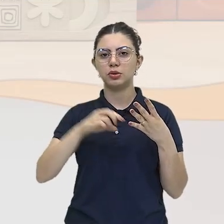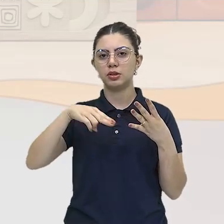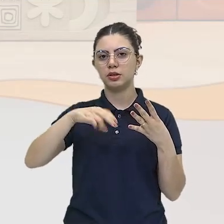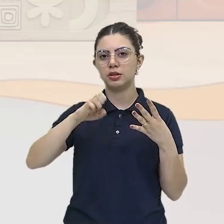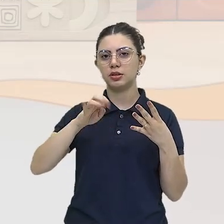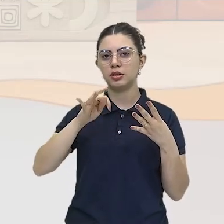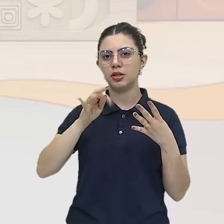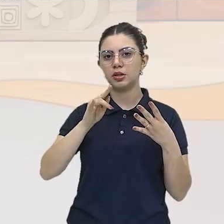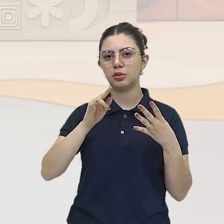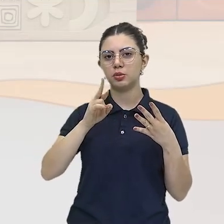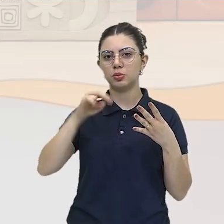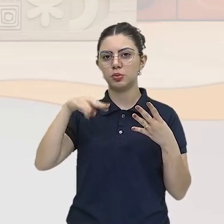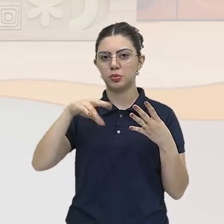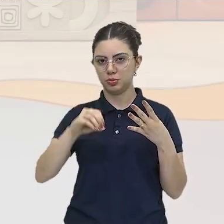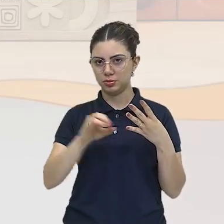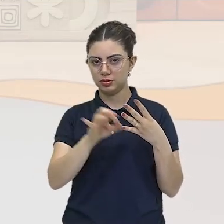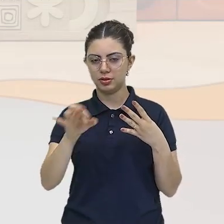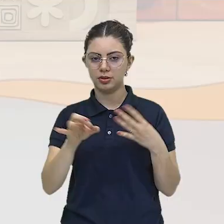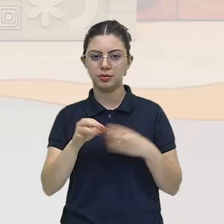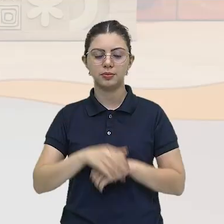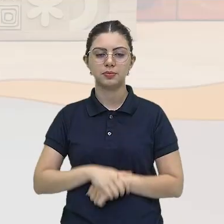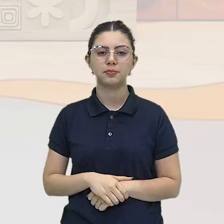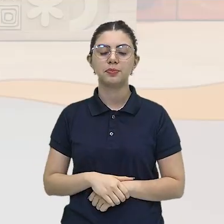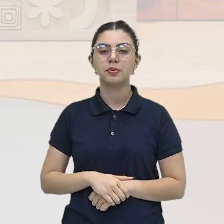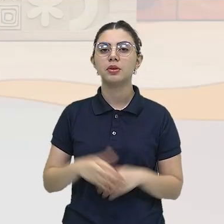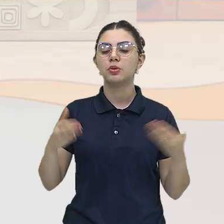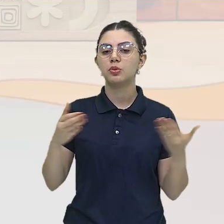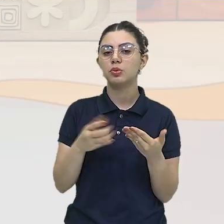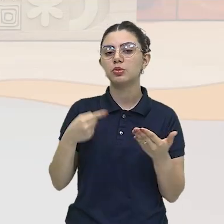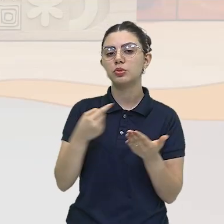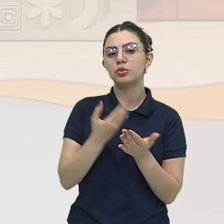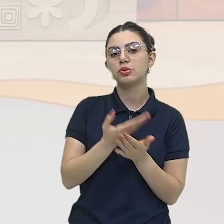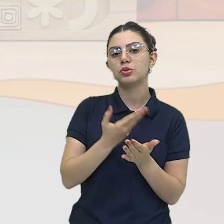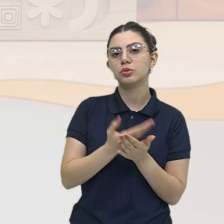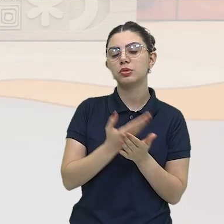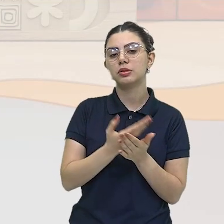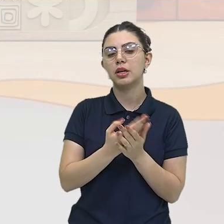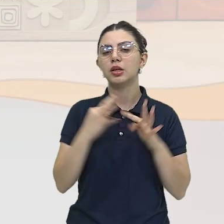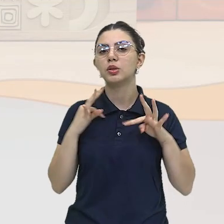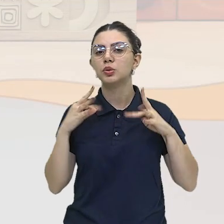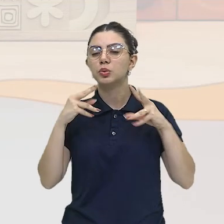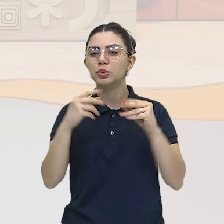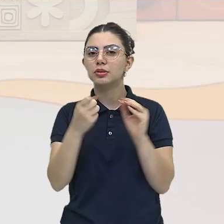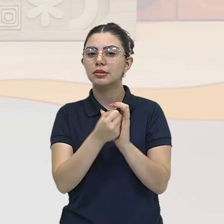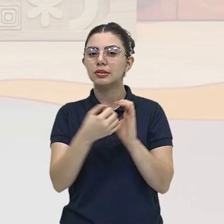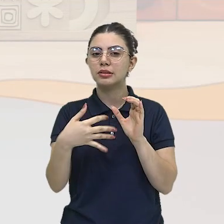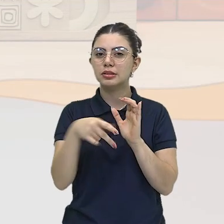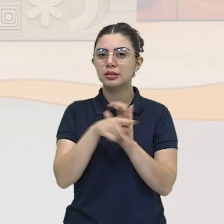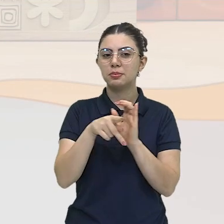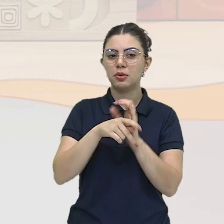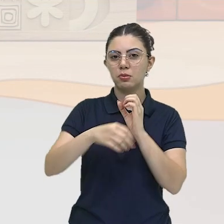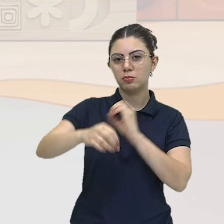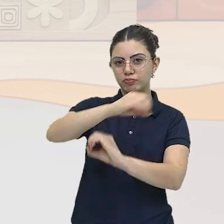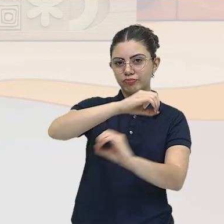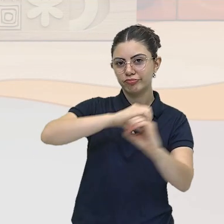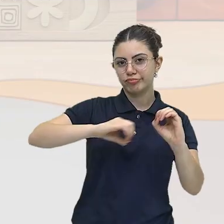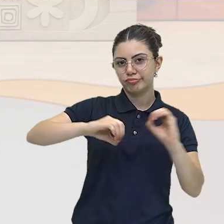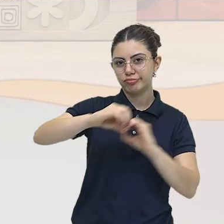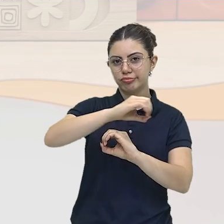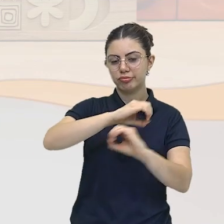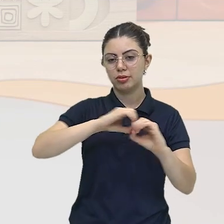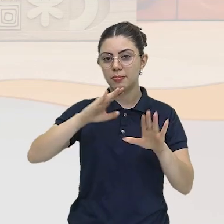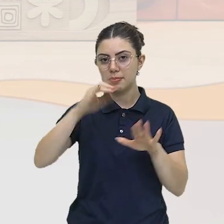vai verificar aí todas as características desses corpos celestes.